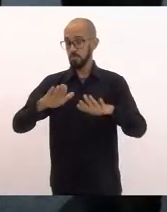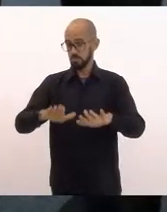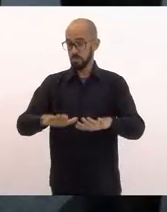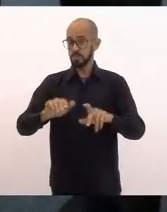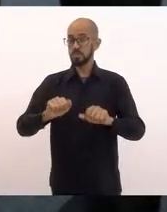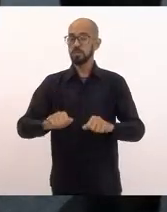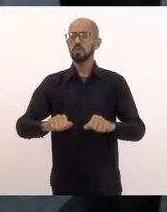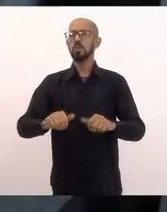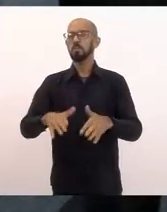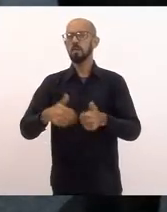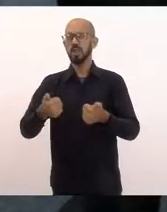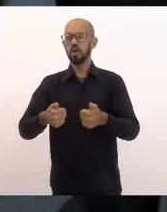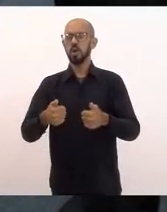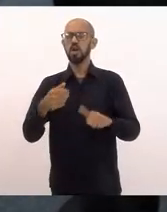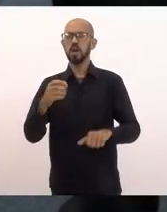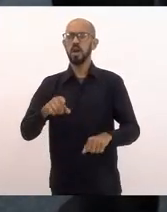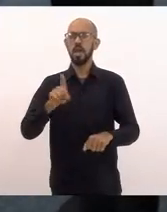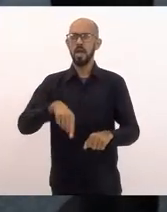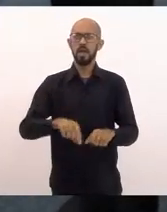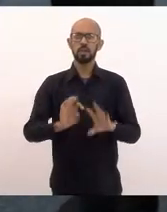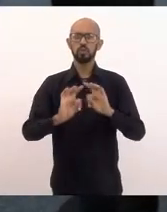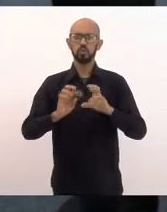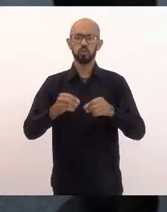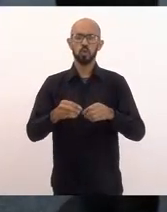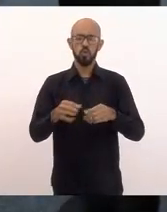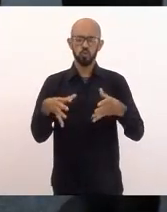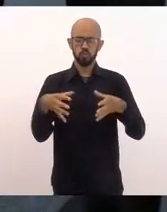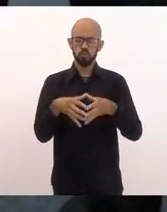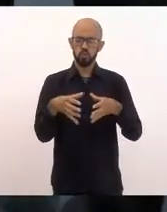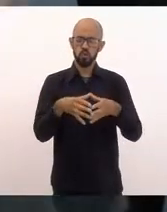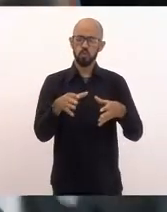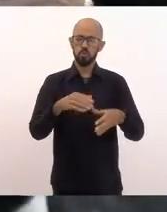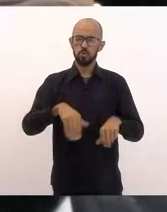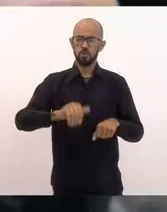a classe da Polícia Militar recebesse